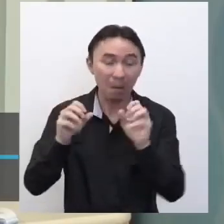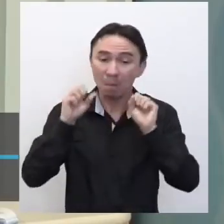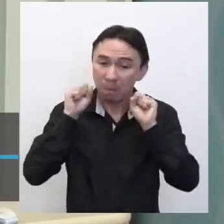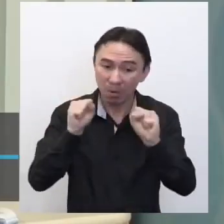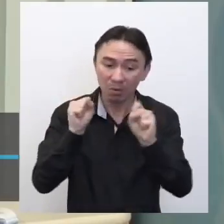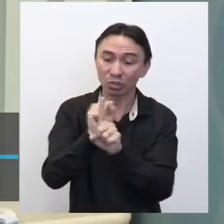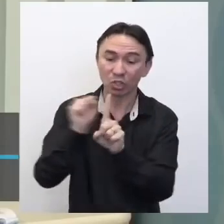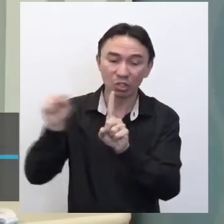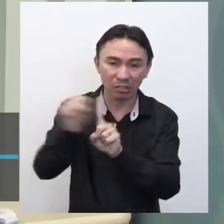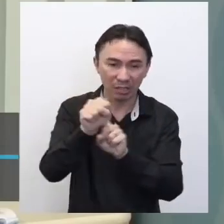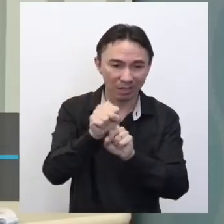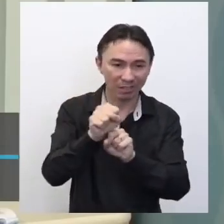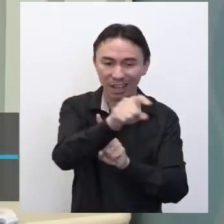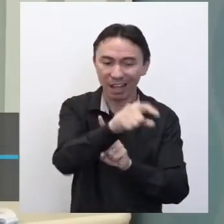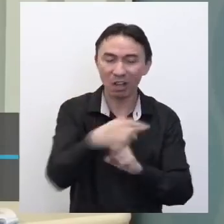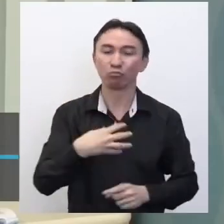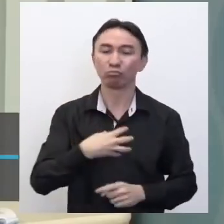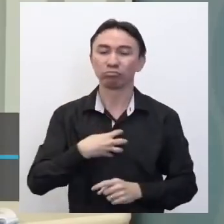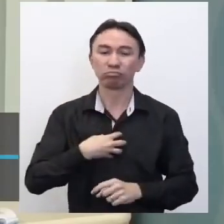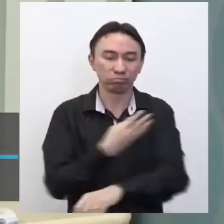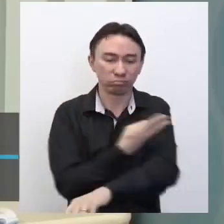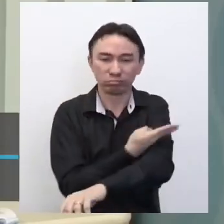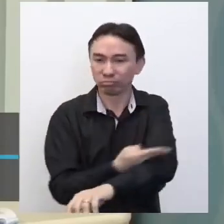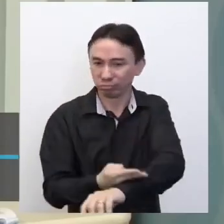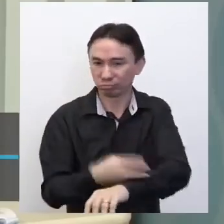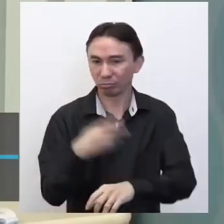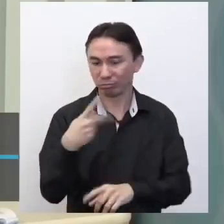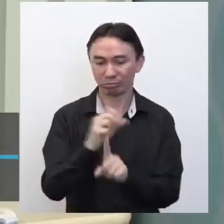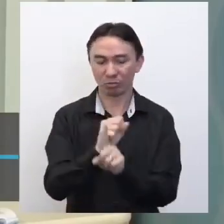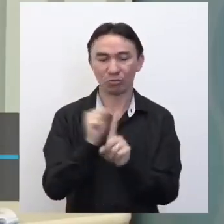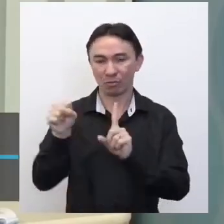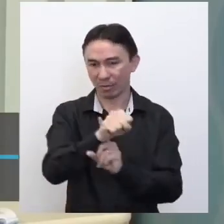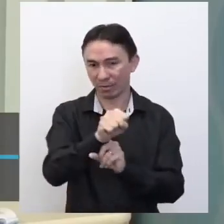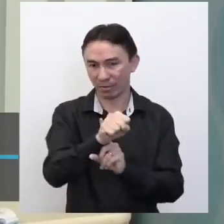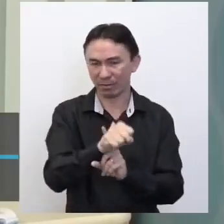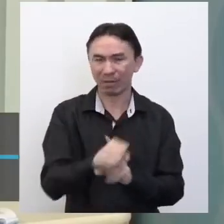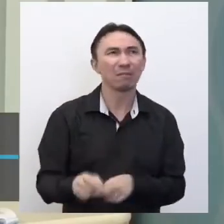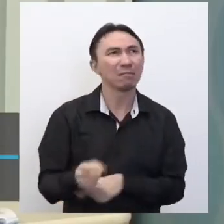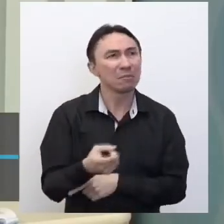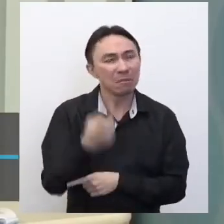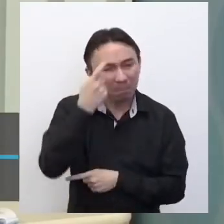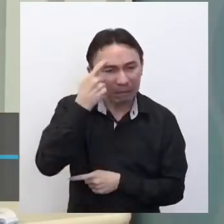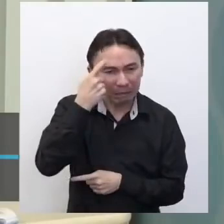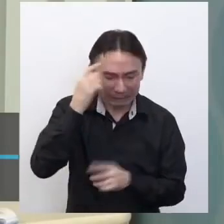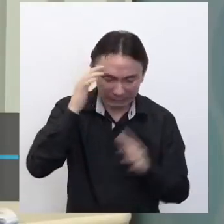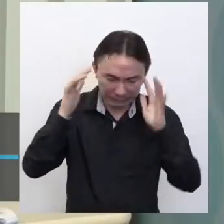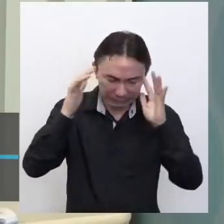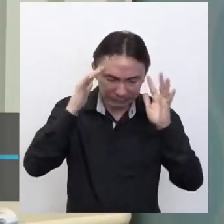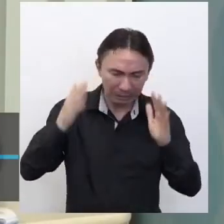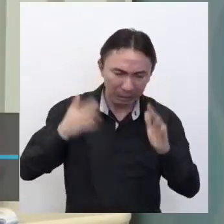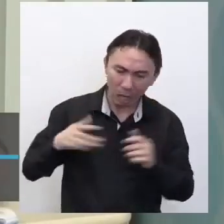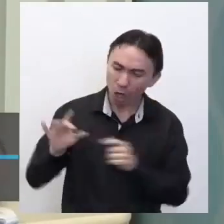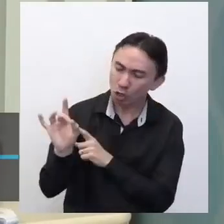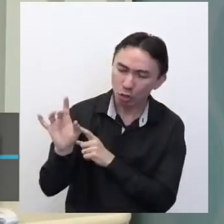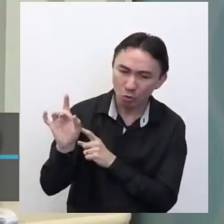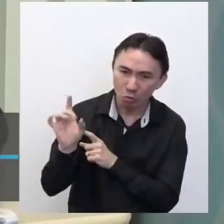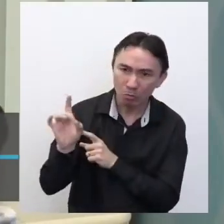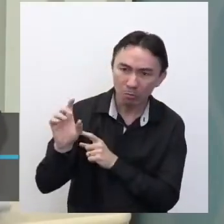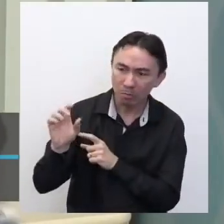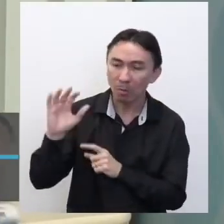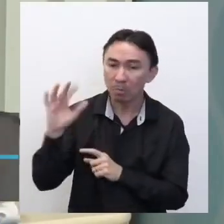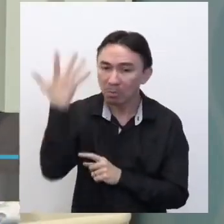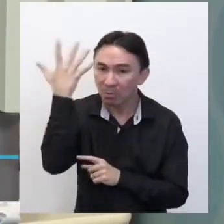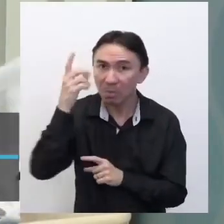aí, pensando então nessa coisa de que a natureza determina minha posição na sociedade, enfim, eu